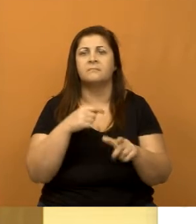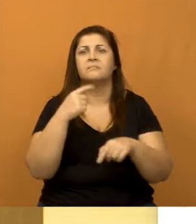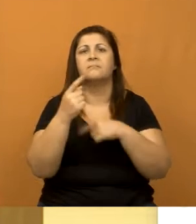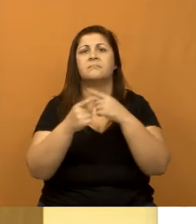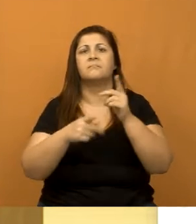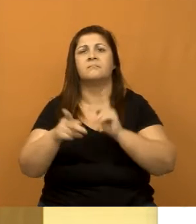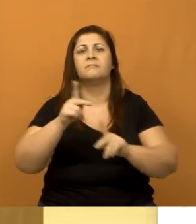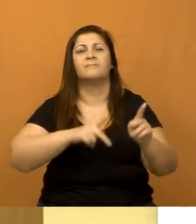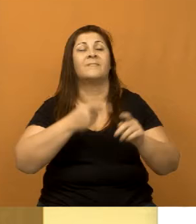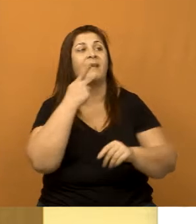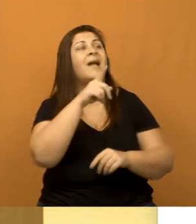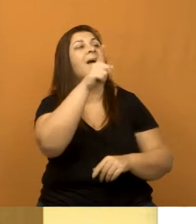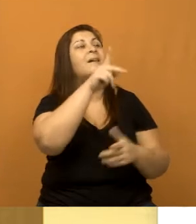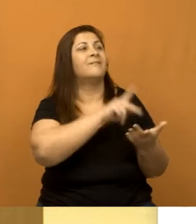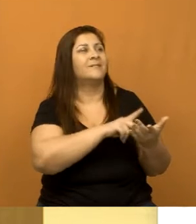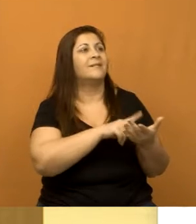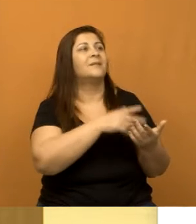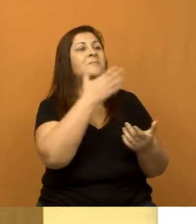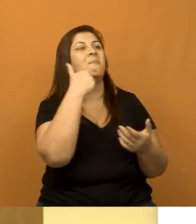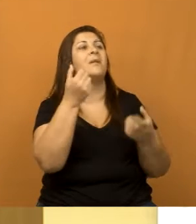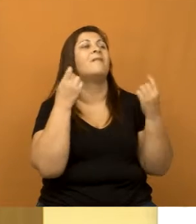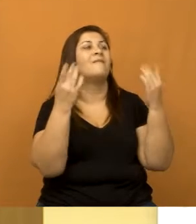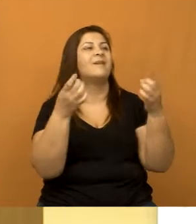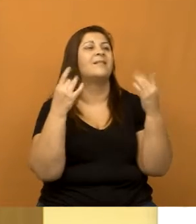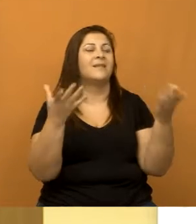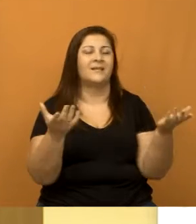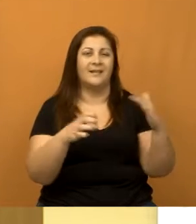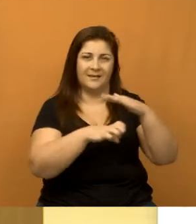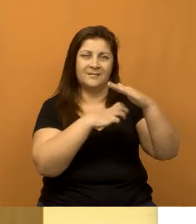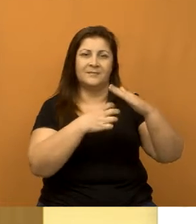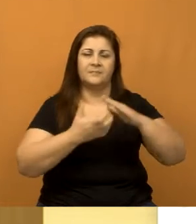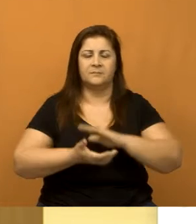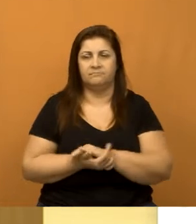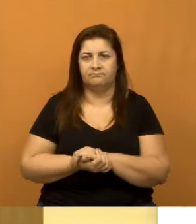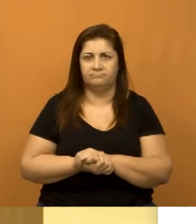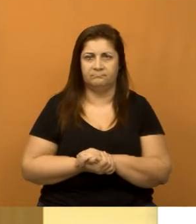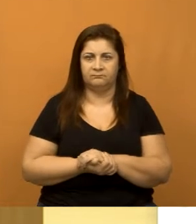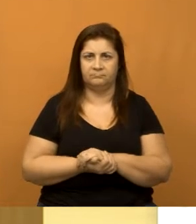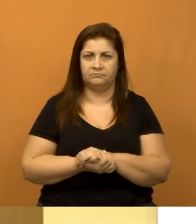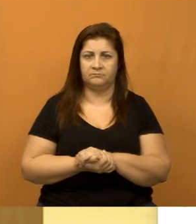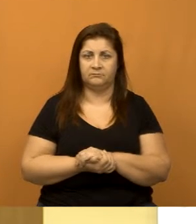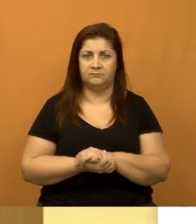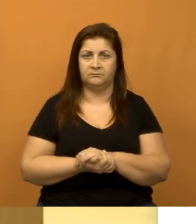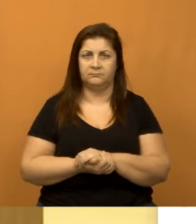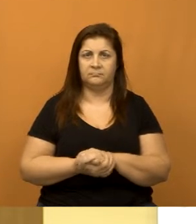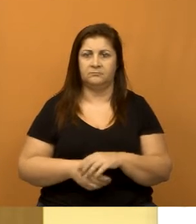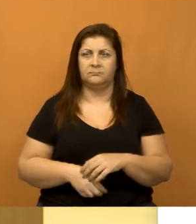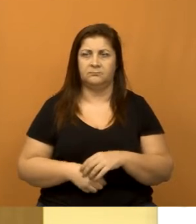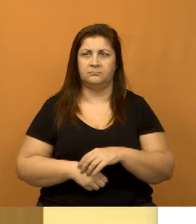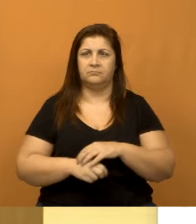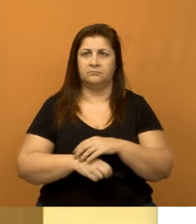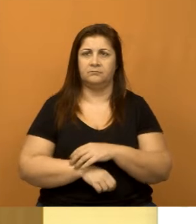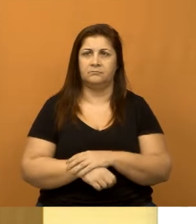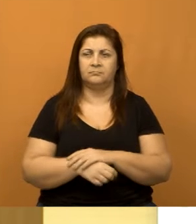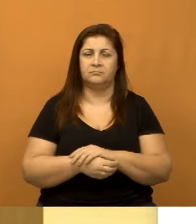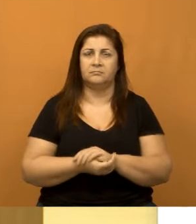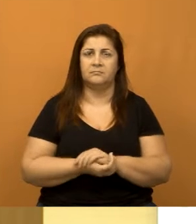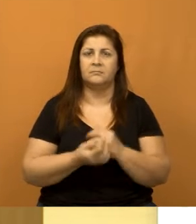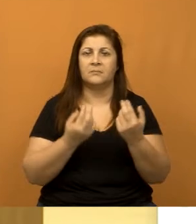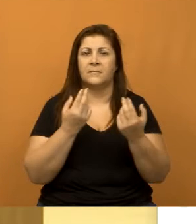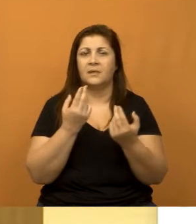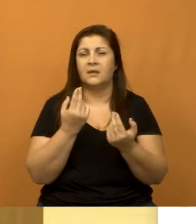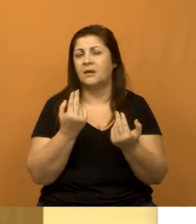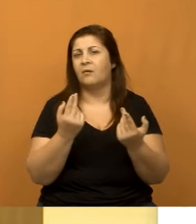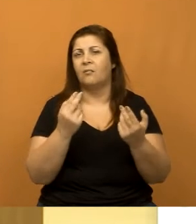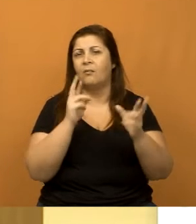Correio não funciona, então vamos privatizar um serviço essencial para a população. Foi assim nas nossas rodovias, né?